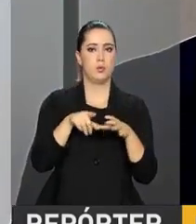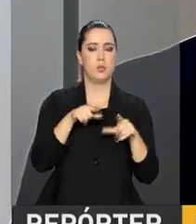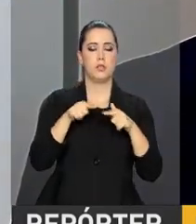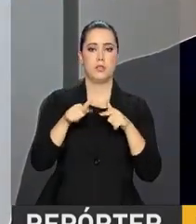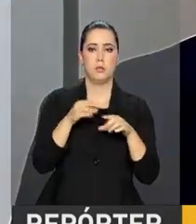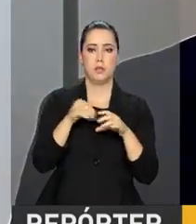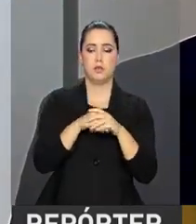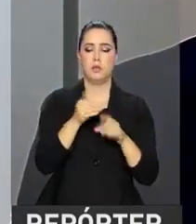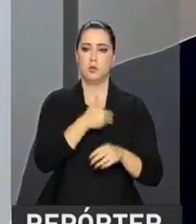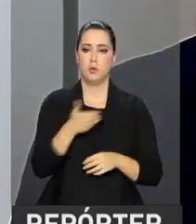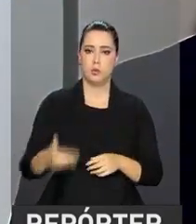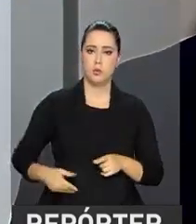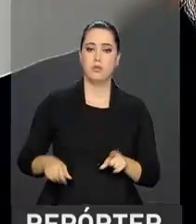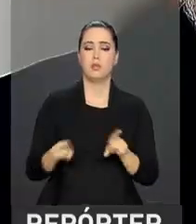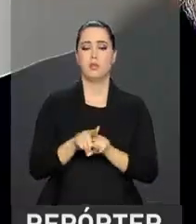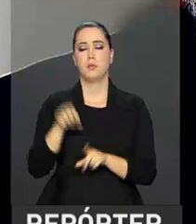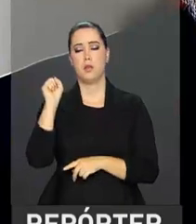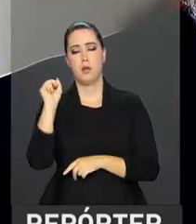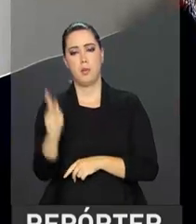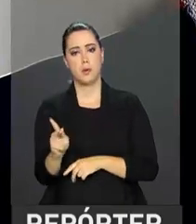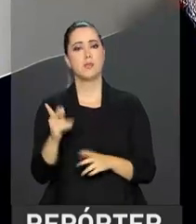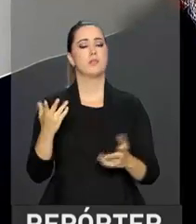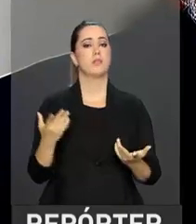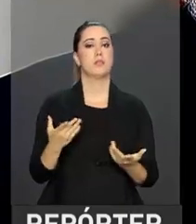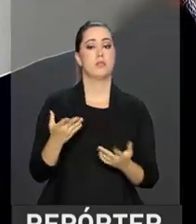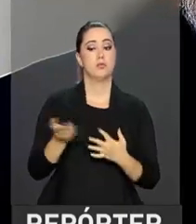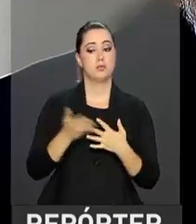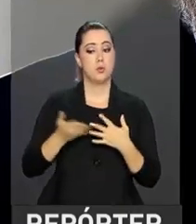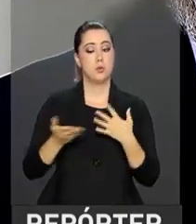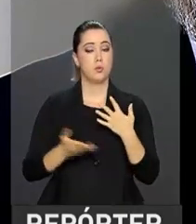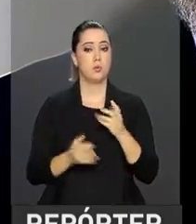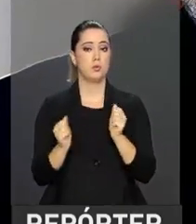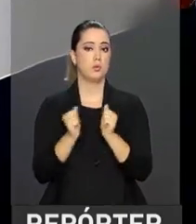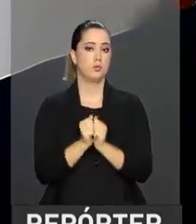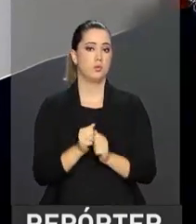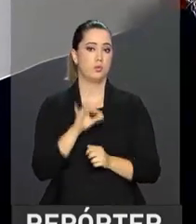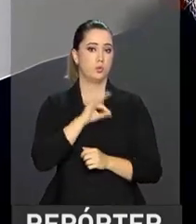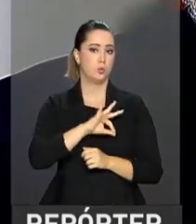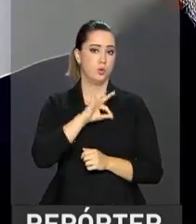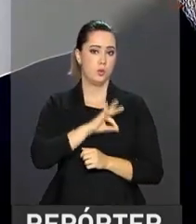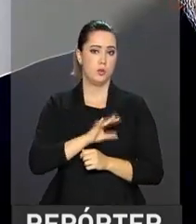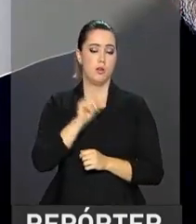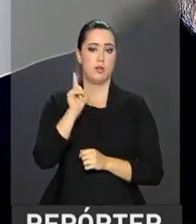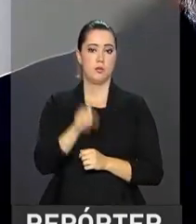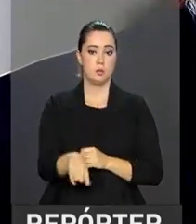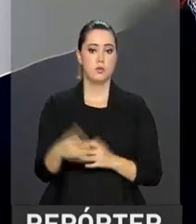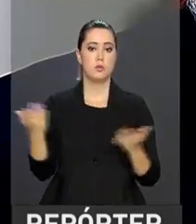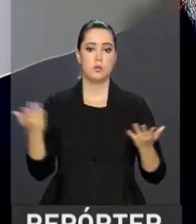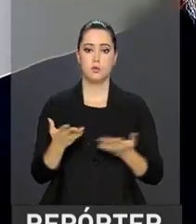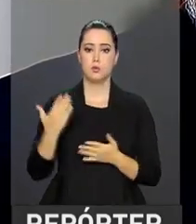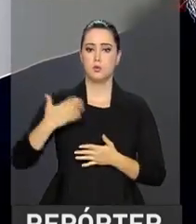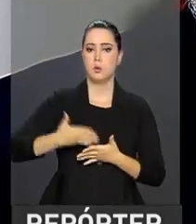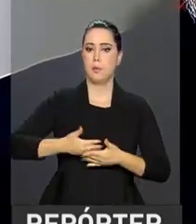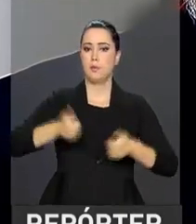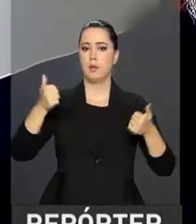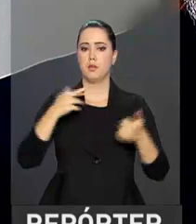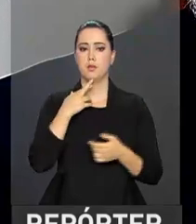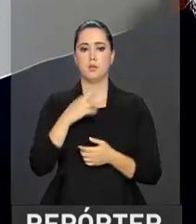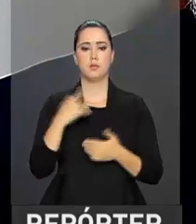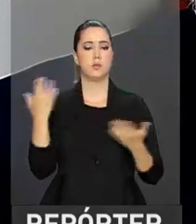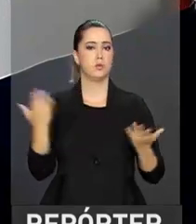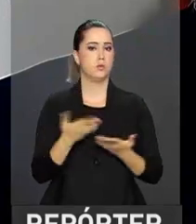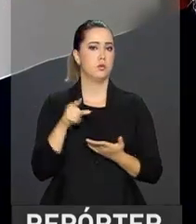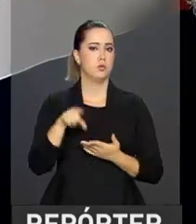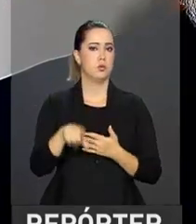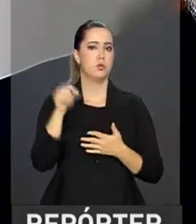o trabalhador aposentado crédito consignado vinculado à folha de pagamento é hoje a melhor alternativa que ele